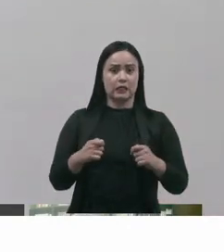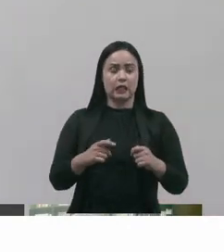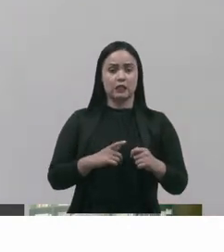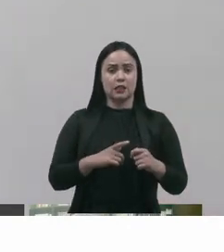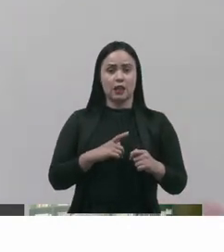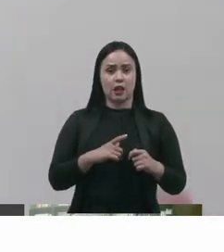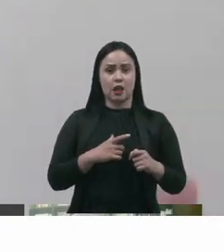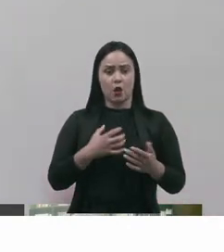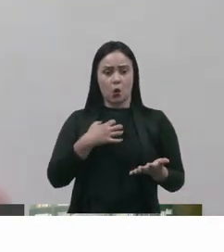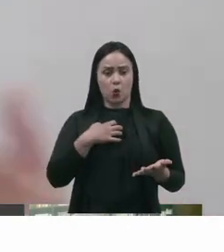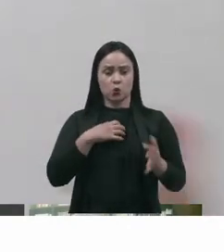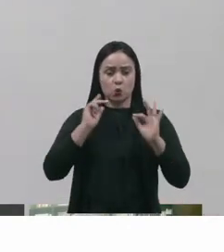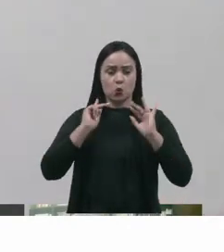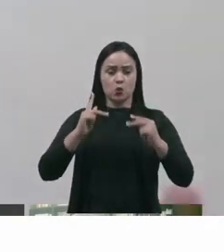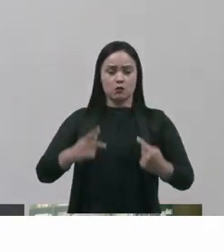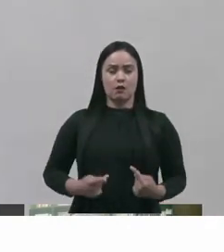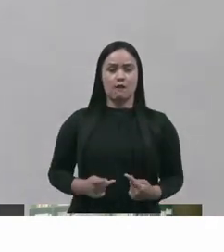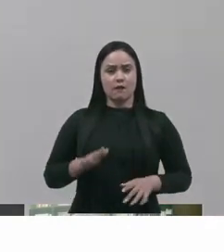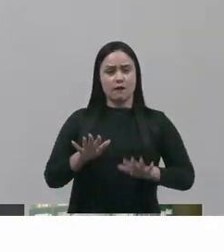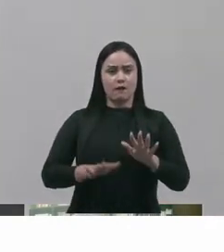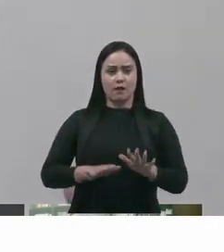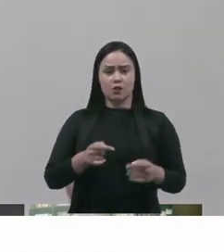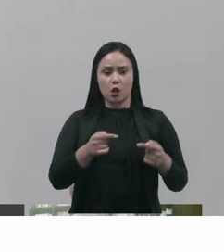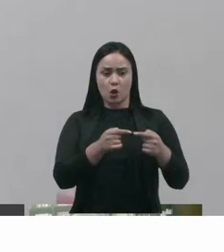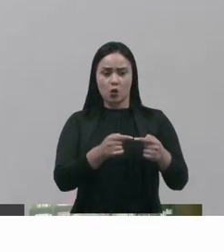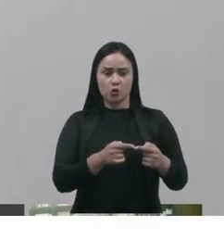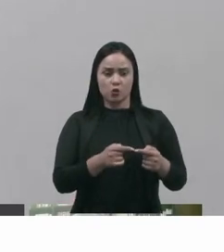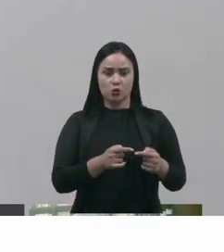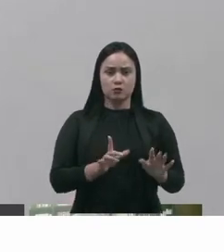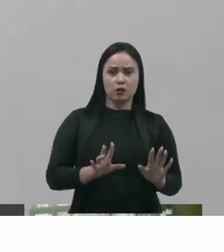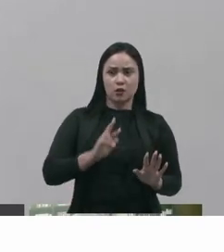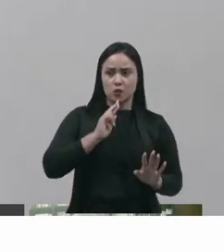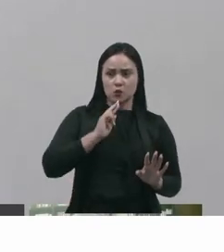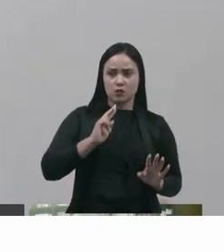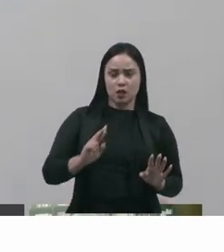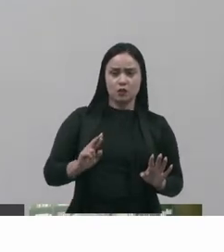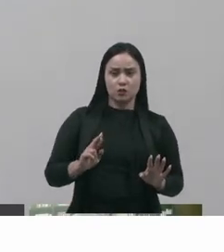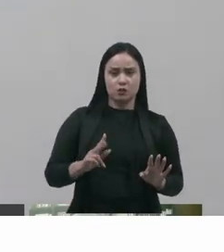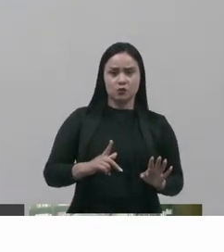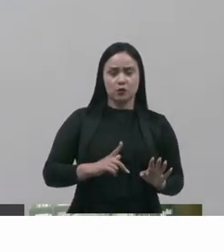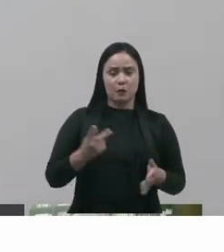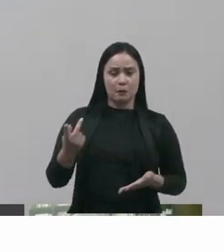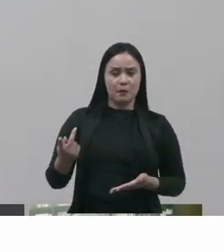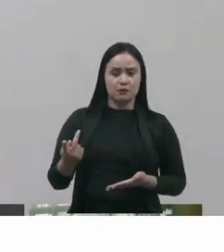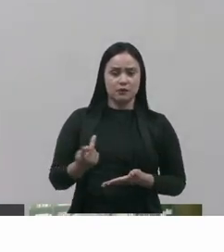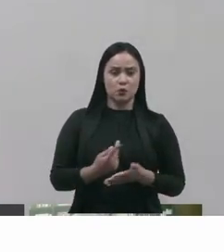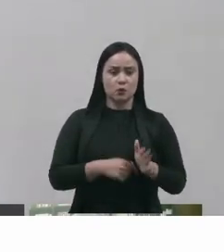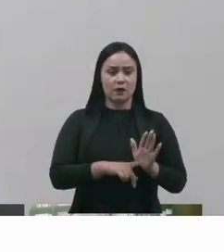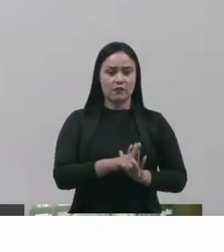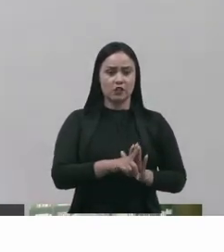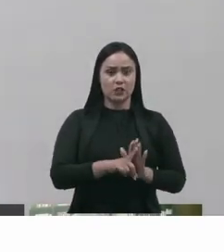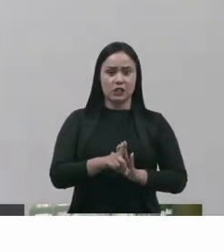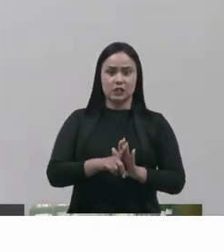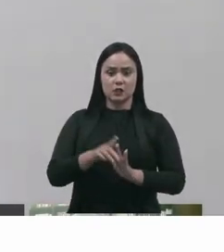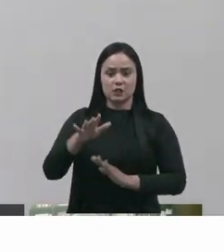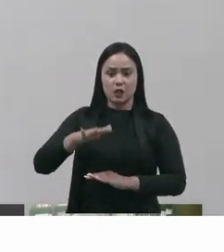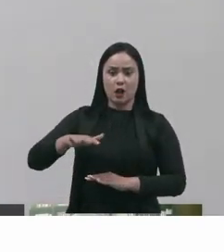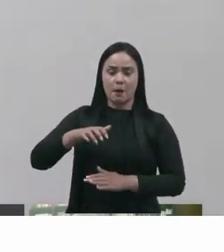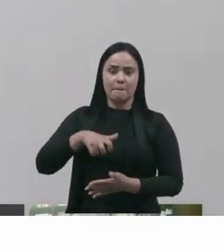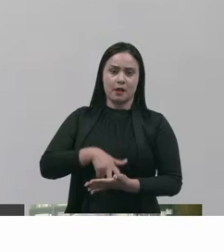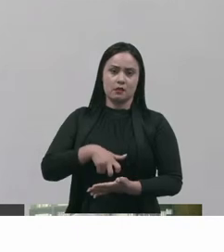uma conduta vai variar de acordo com o eventual resultado de uma ação, uma investigação na seara